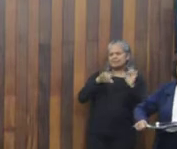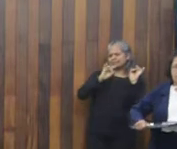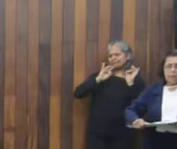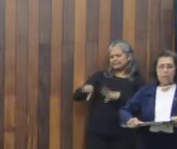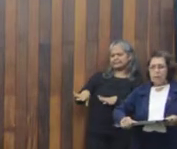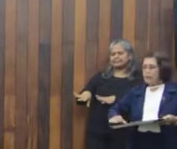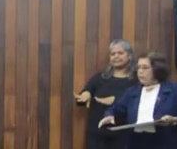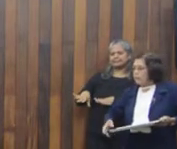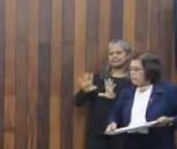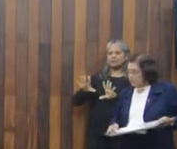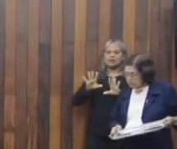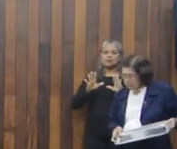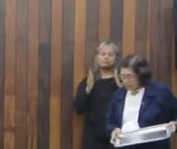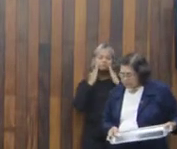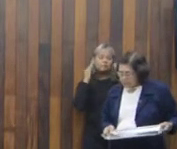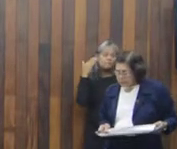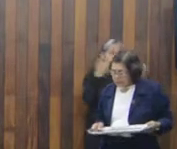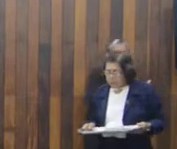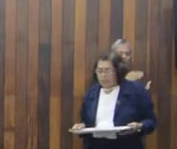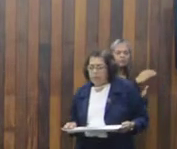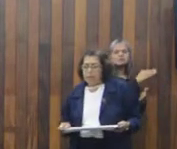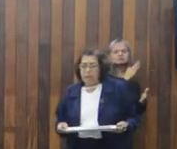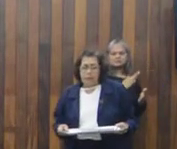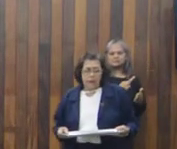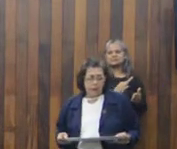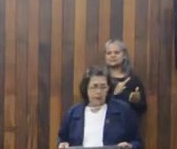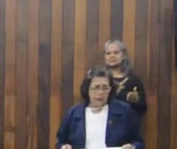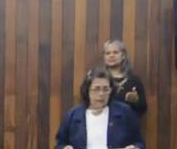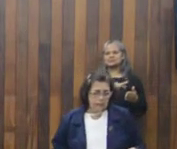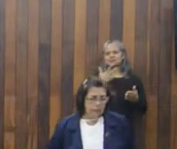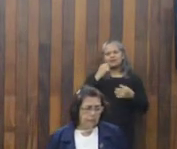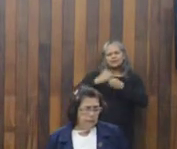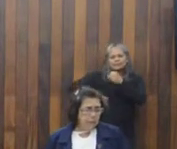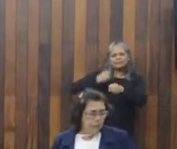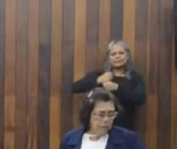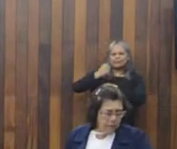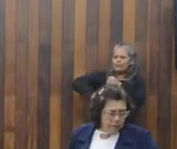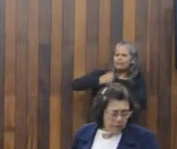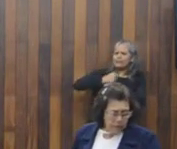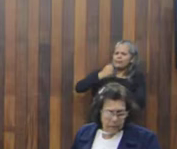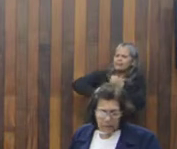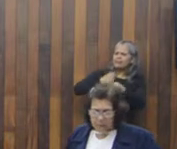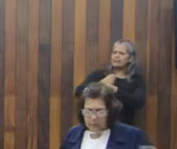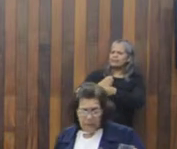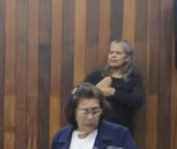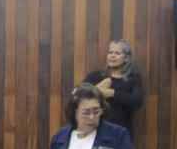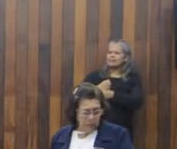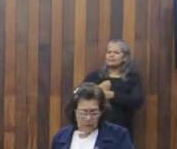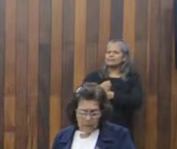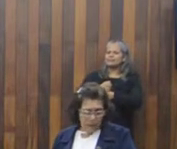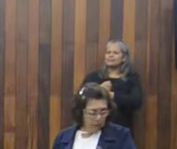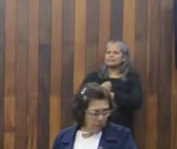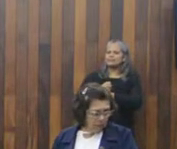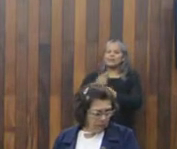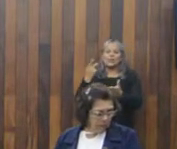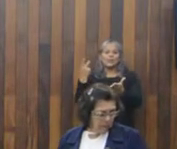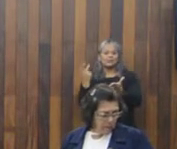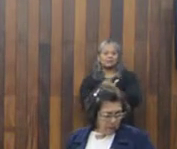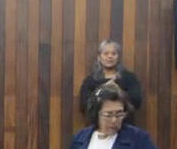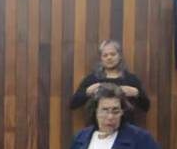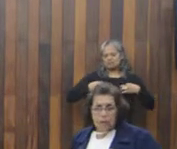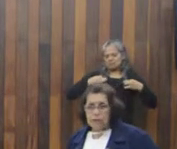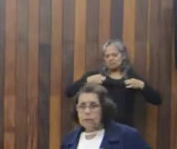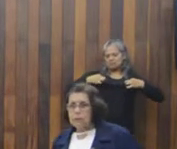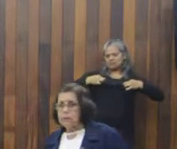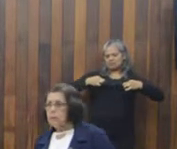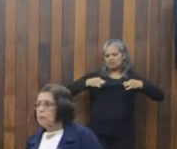fato para poder me dedicar à cidade. E a cada ano se agrega um novo posto voluntariado,